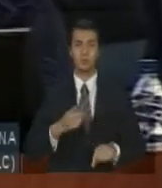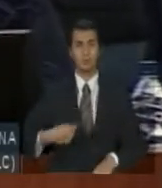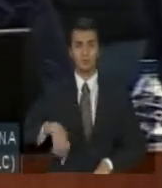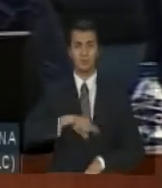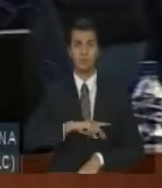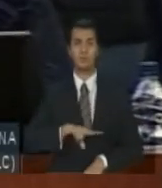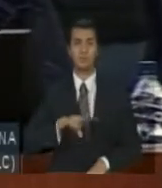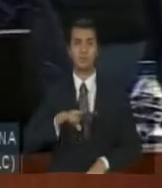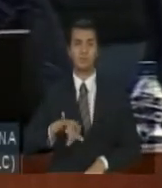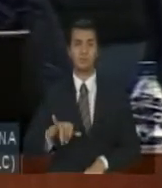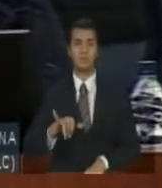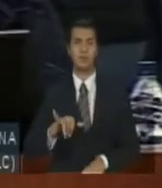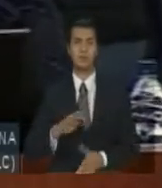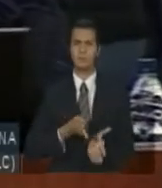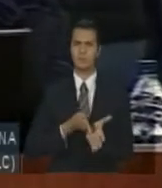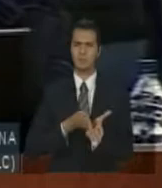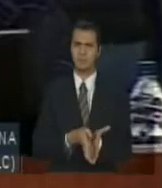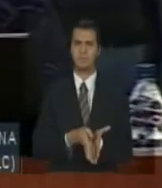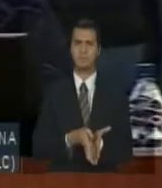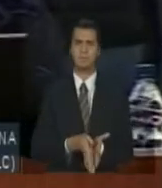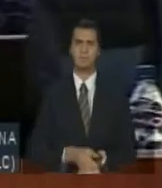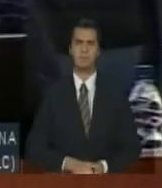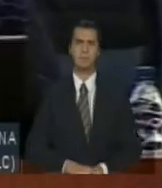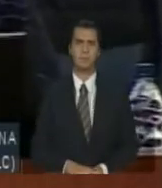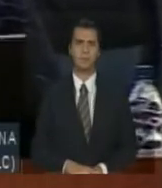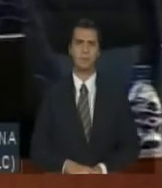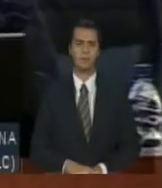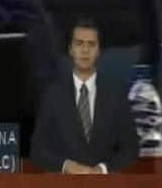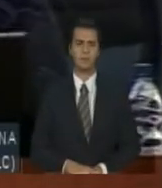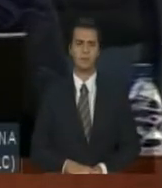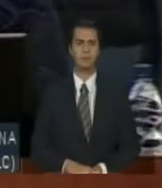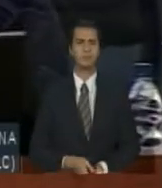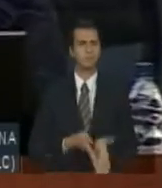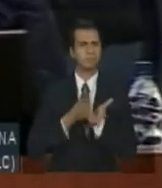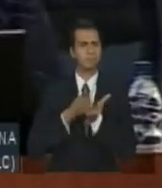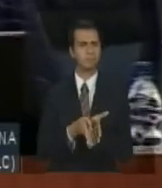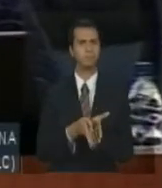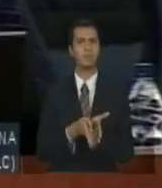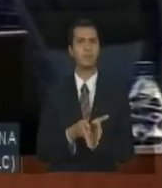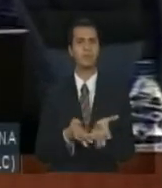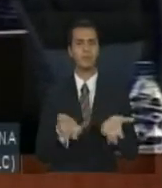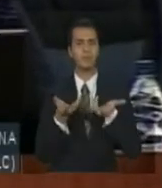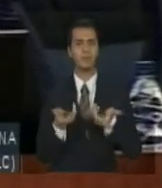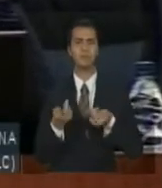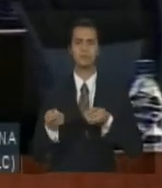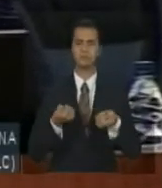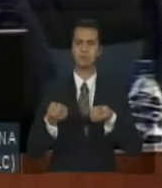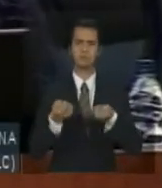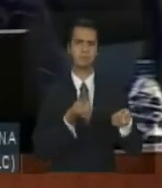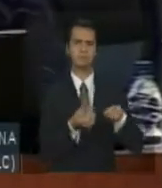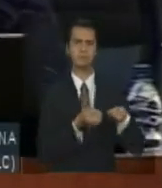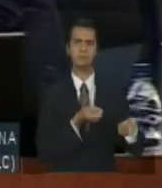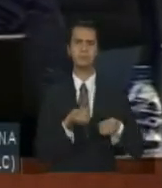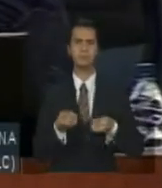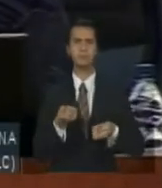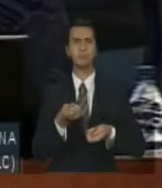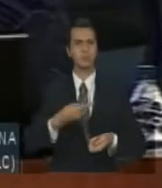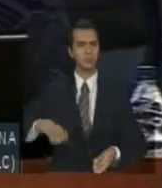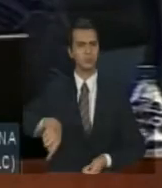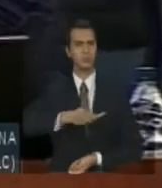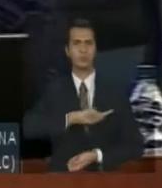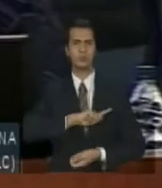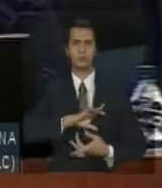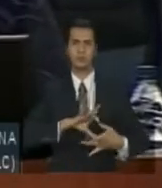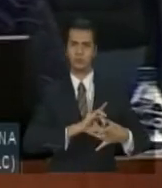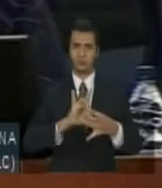de forma determinada, perseguir a articulação entre nós, tanto do ponto